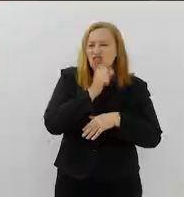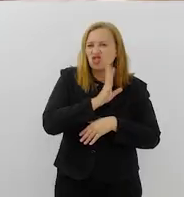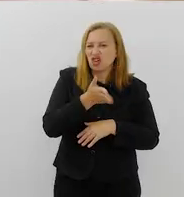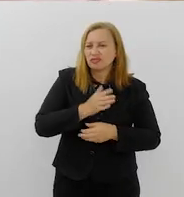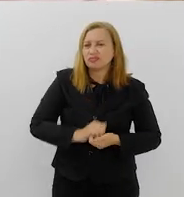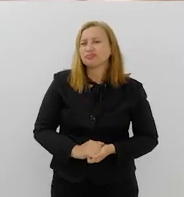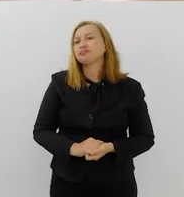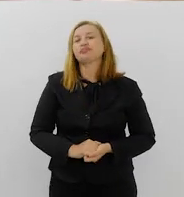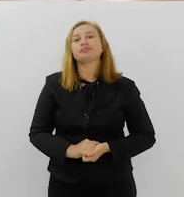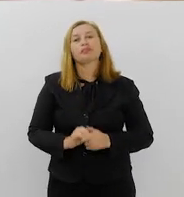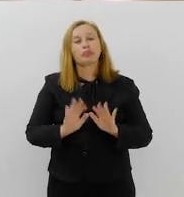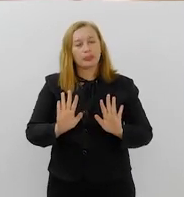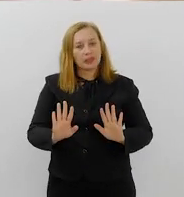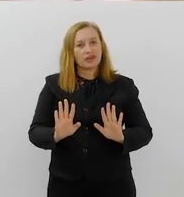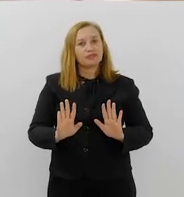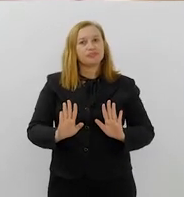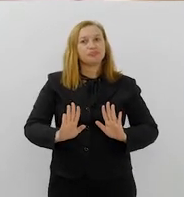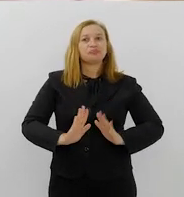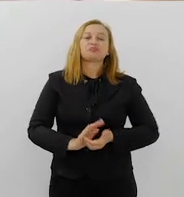passado.